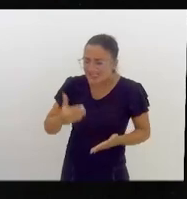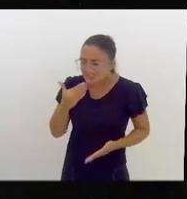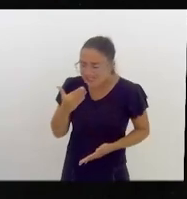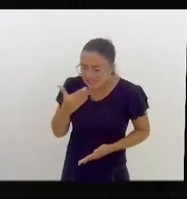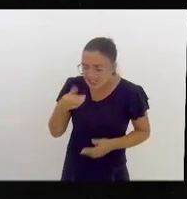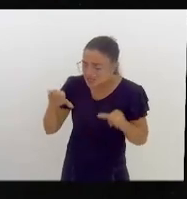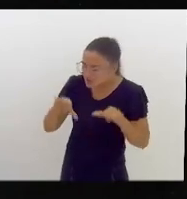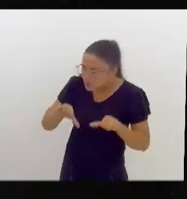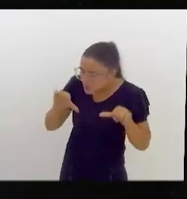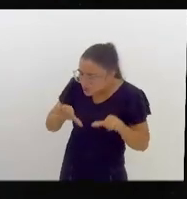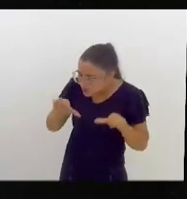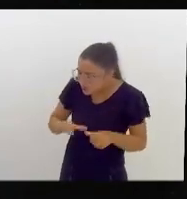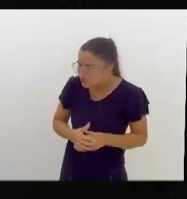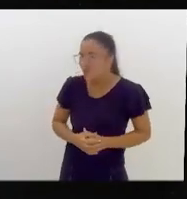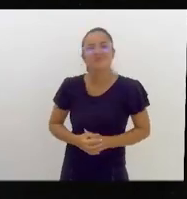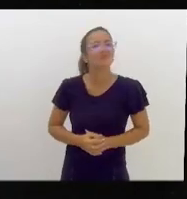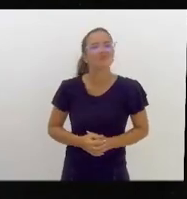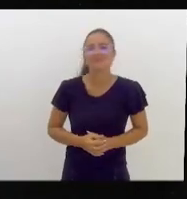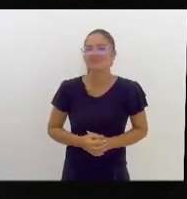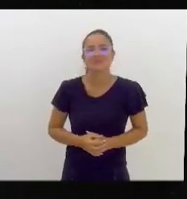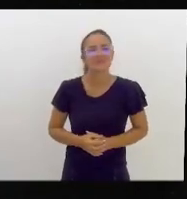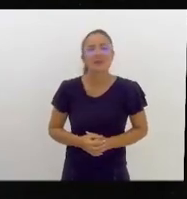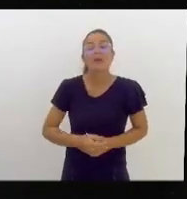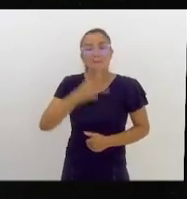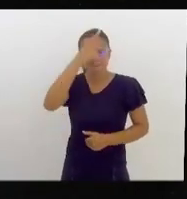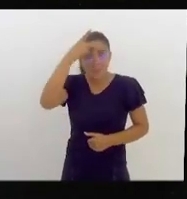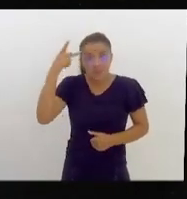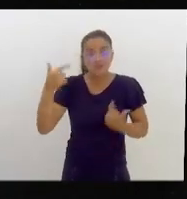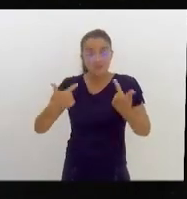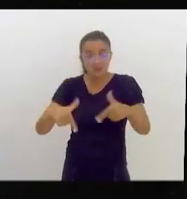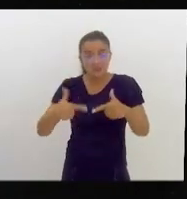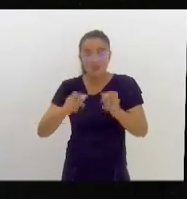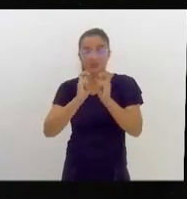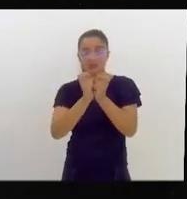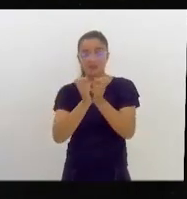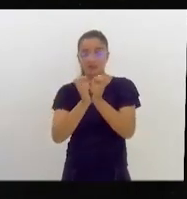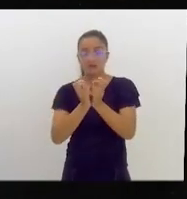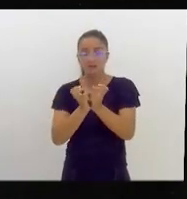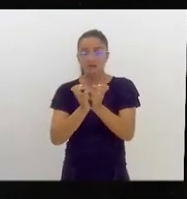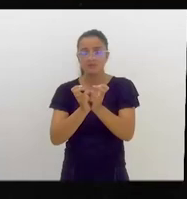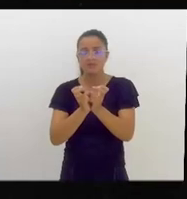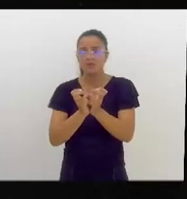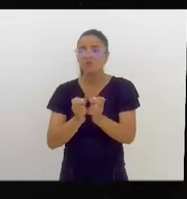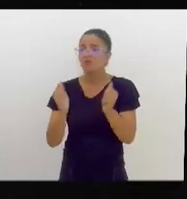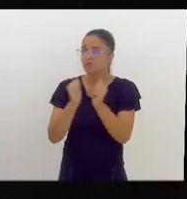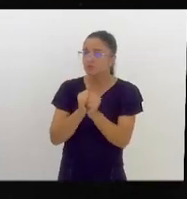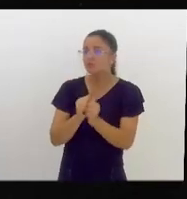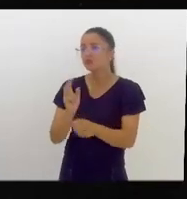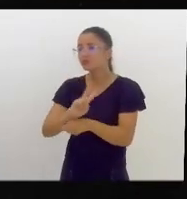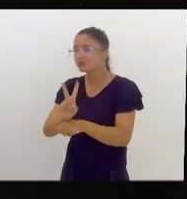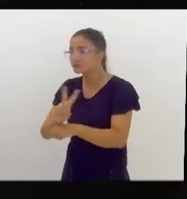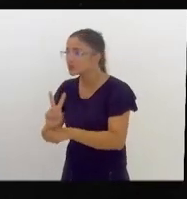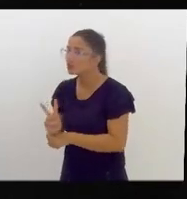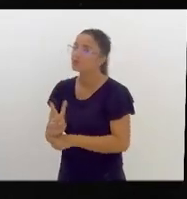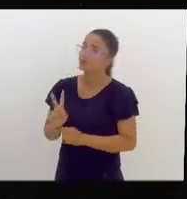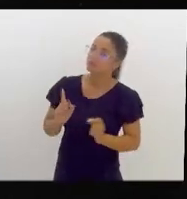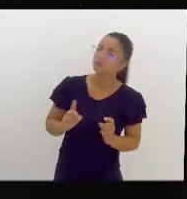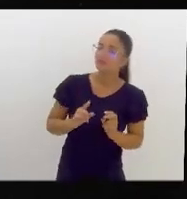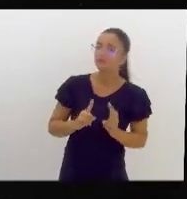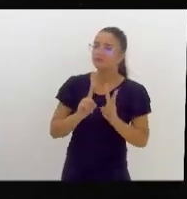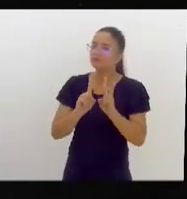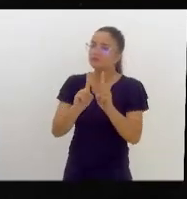Vimos de perto a realidade do maquinista na composição indo, junto conosco, fazemos vistoria, né, nas